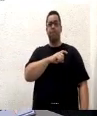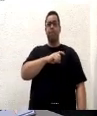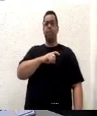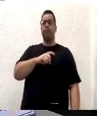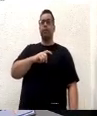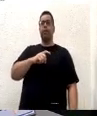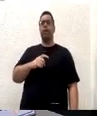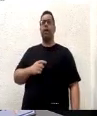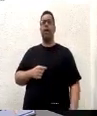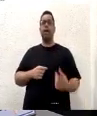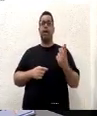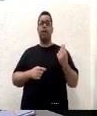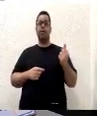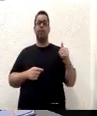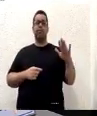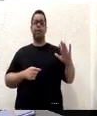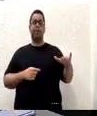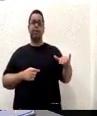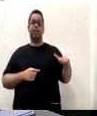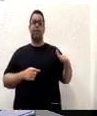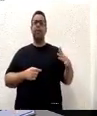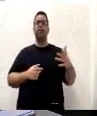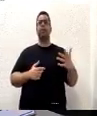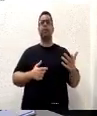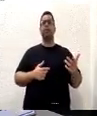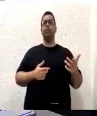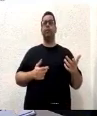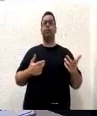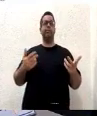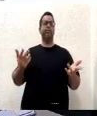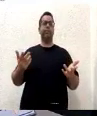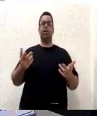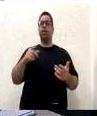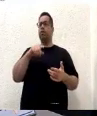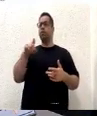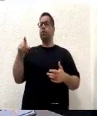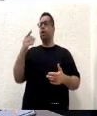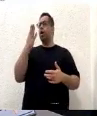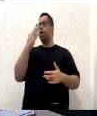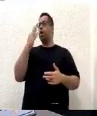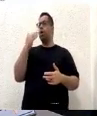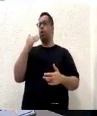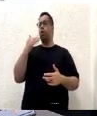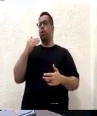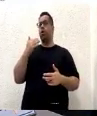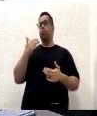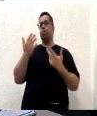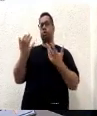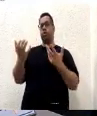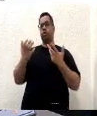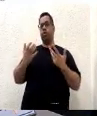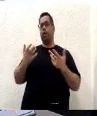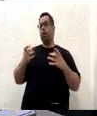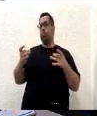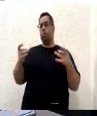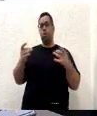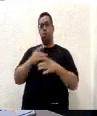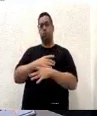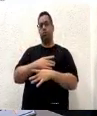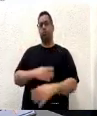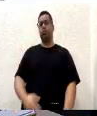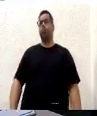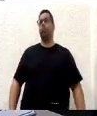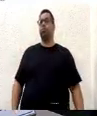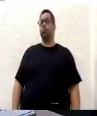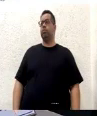barato, come com qualidade, cada um come ali o que tem e pronto. Então, obrigado, vereadora.